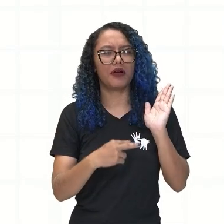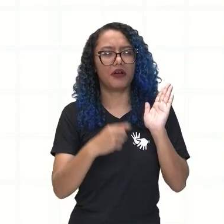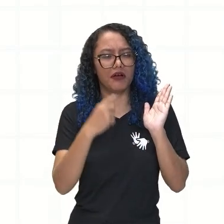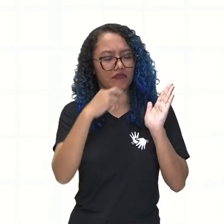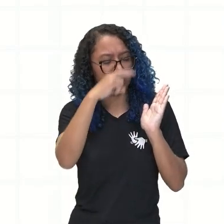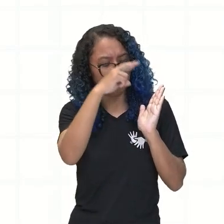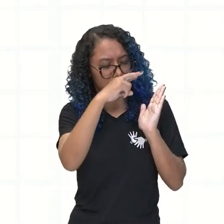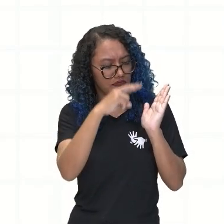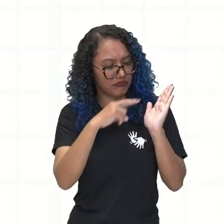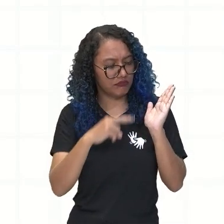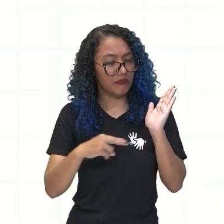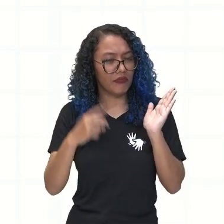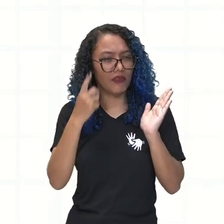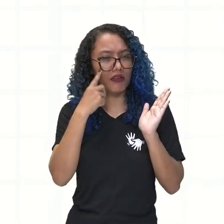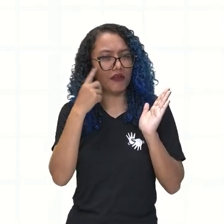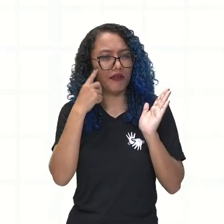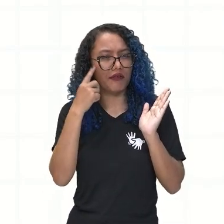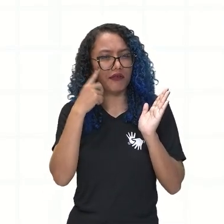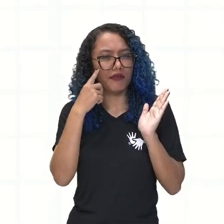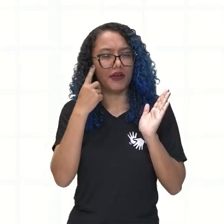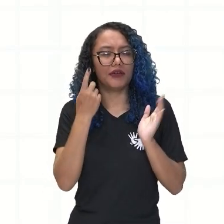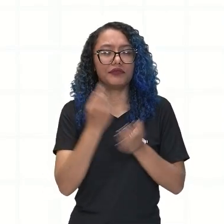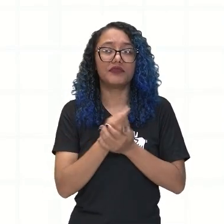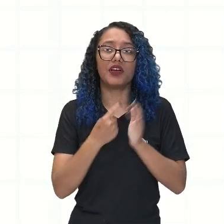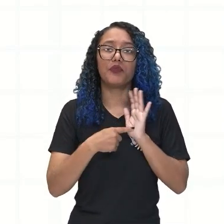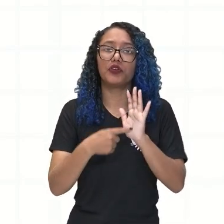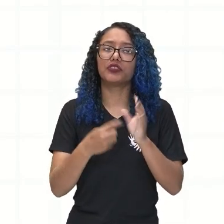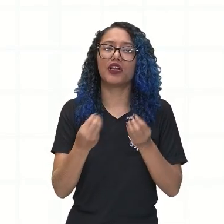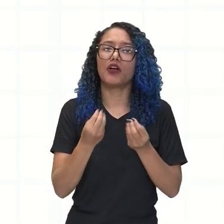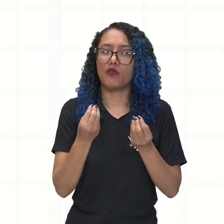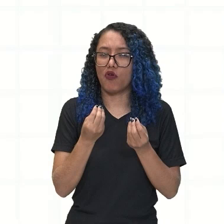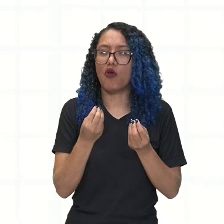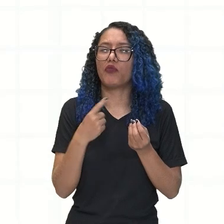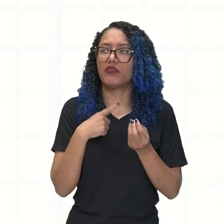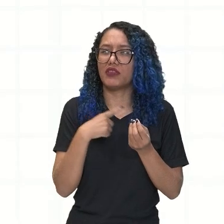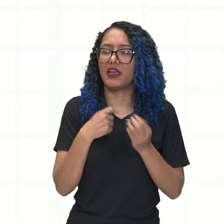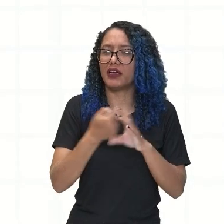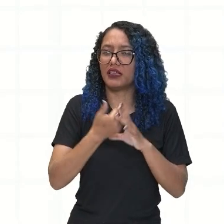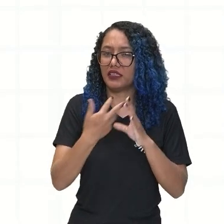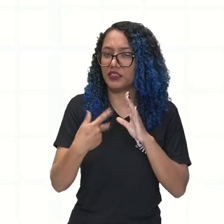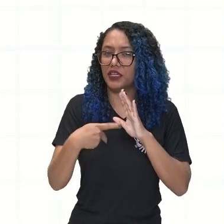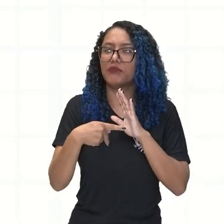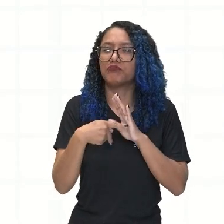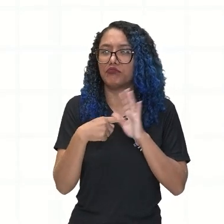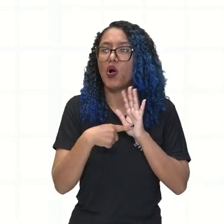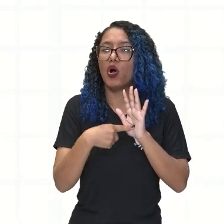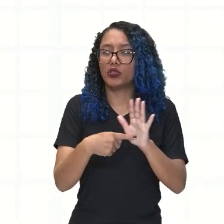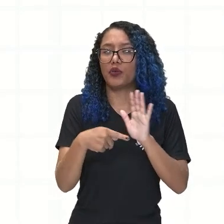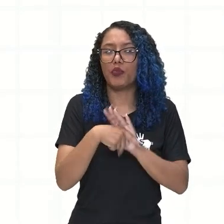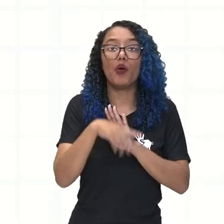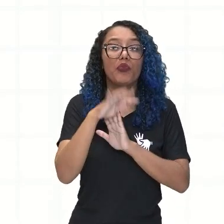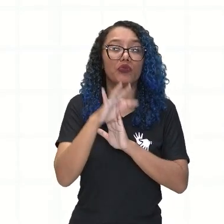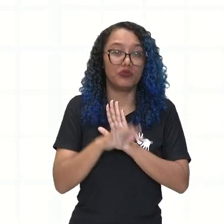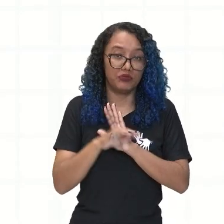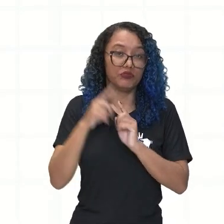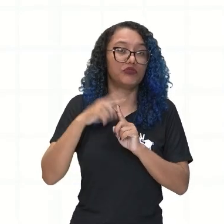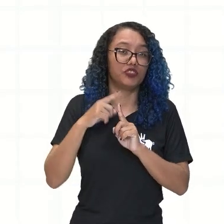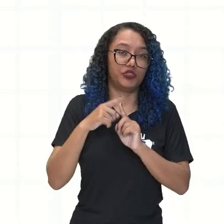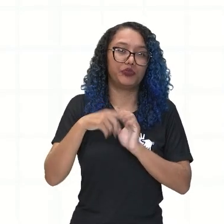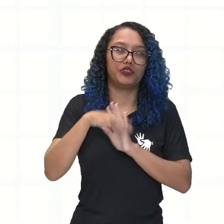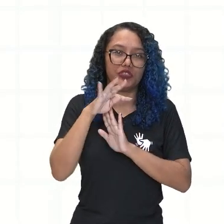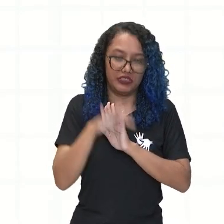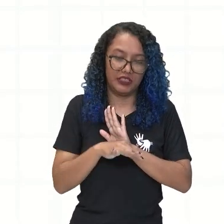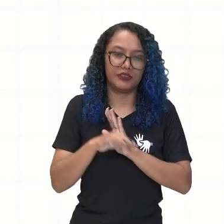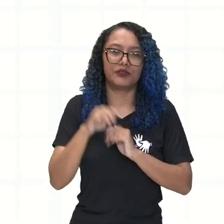ver, vai caracterizar esses textos, né? Texto de divulgação científica. Primeiro, olha só, ele começa indicando